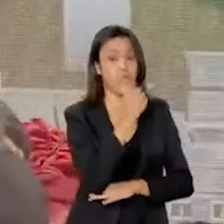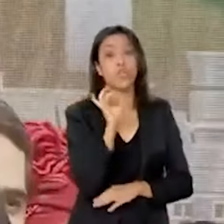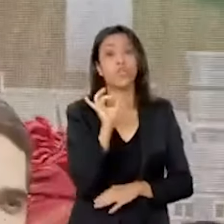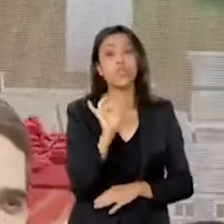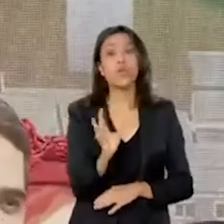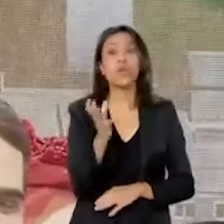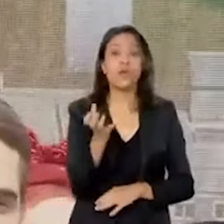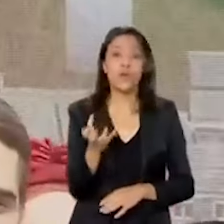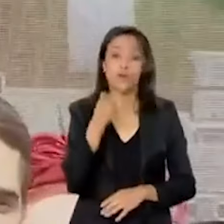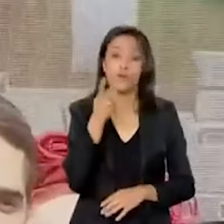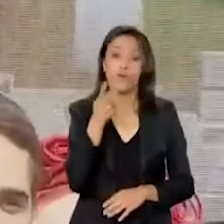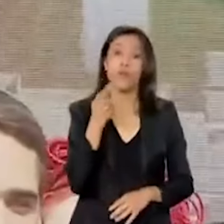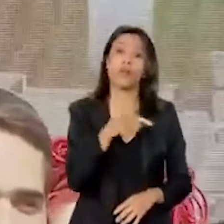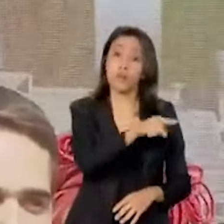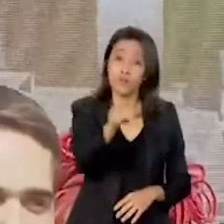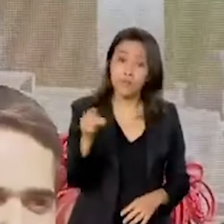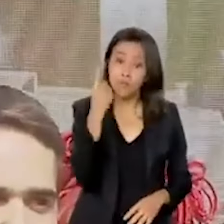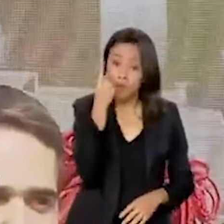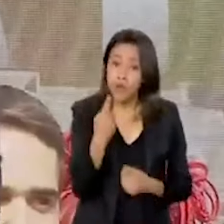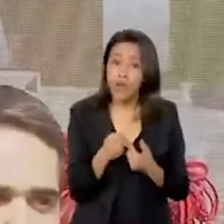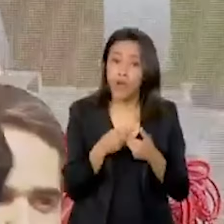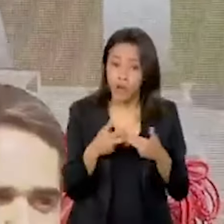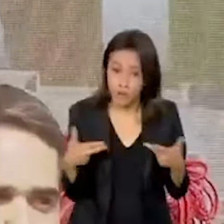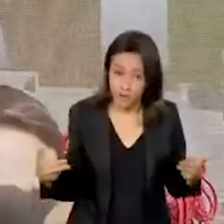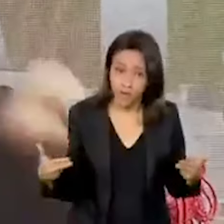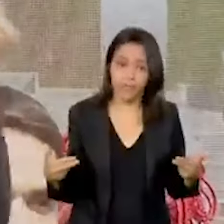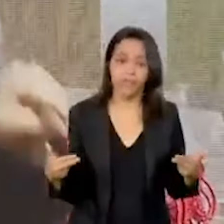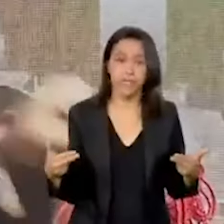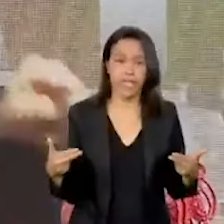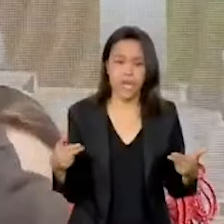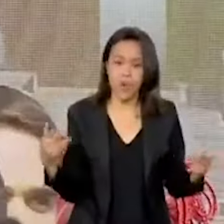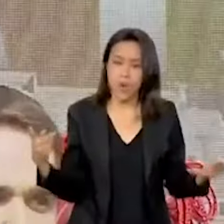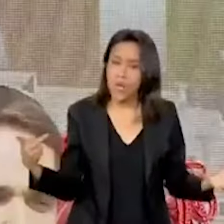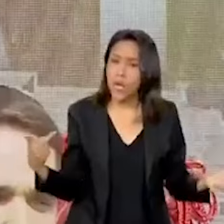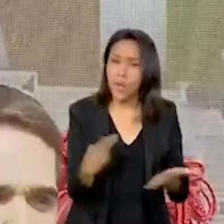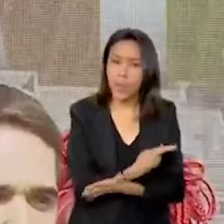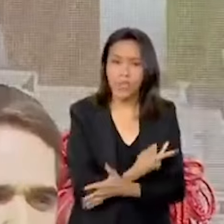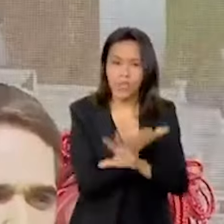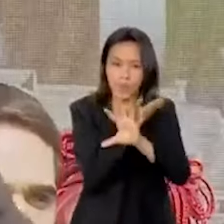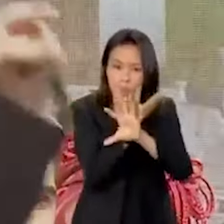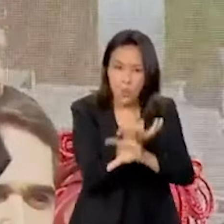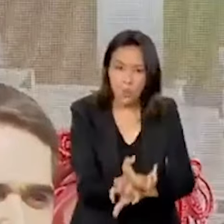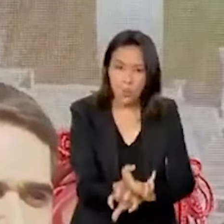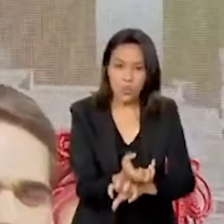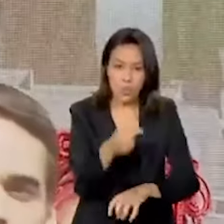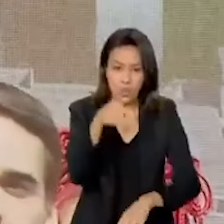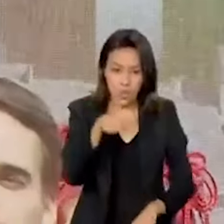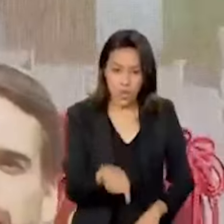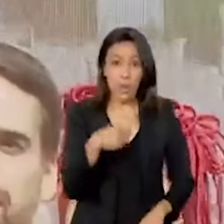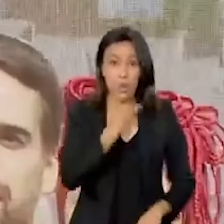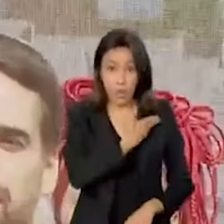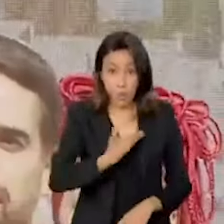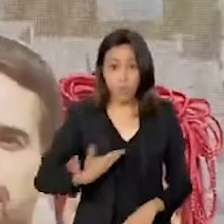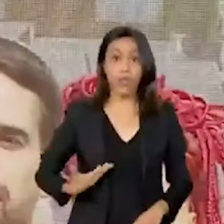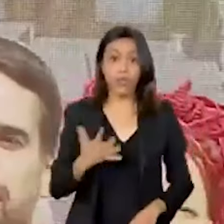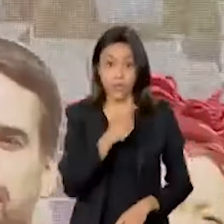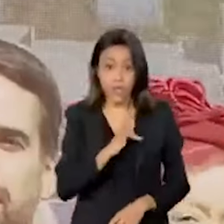só quero dizer para vocês uma coisa. Quando teve seca neste estado, o governo federal esteve aqui